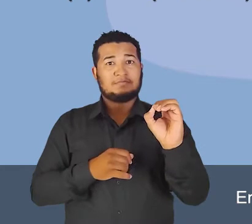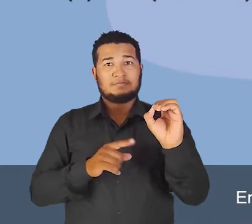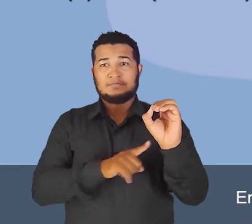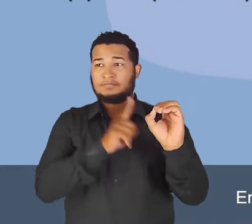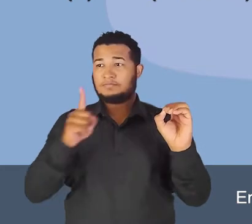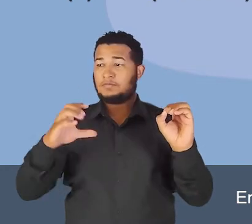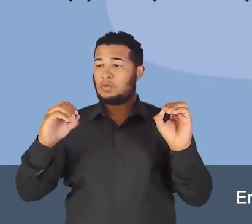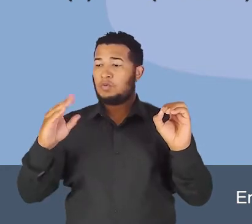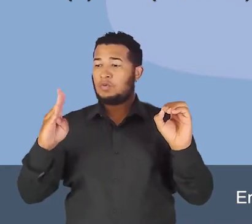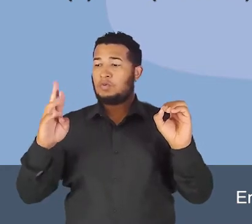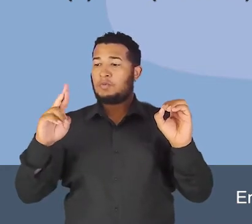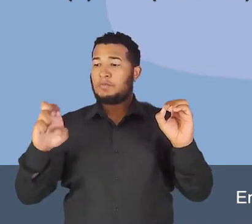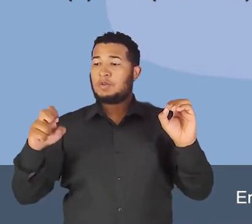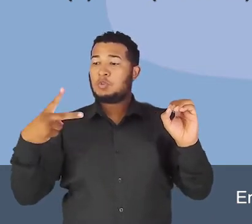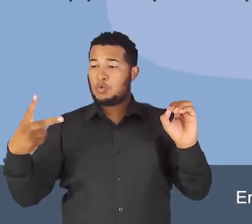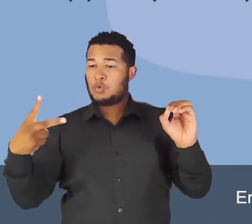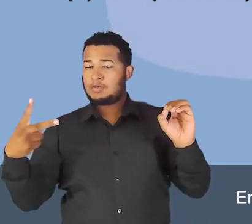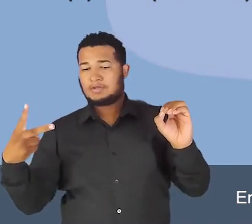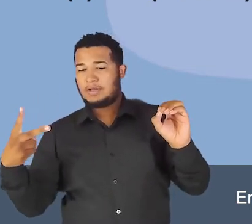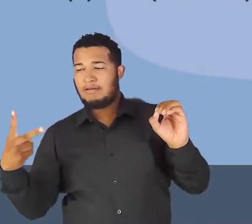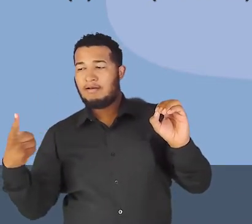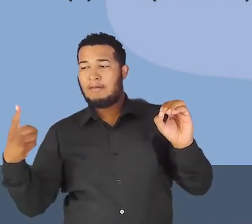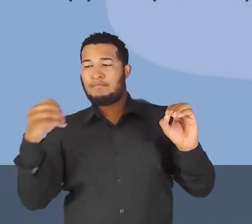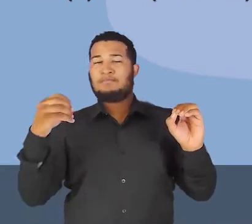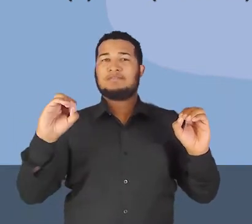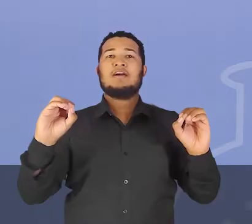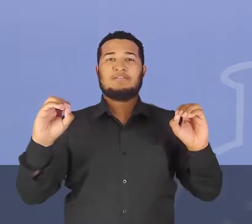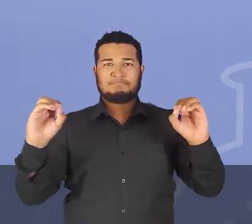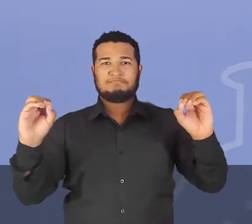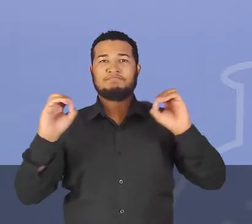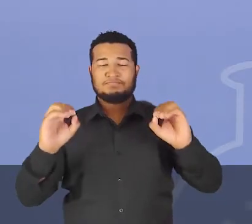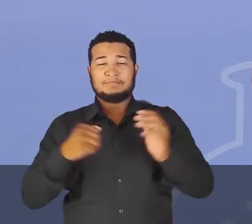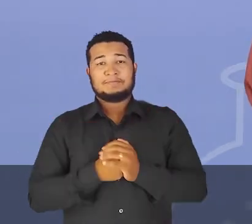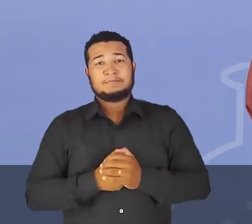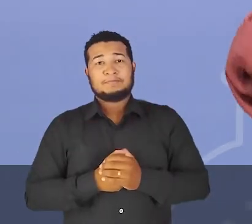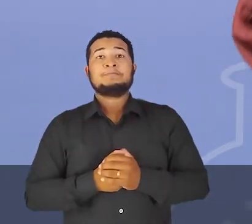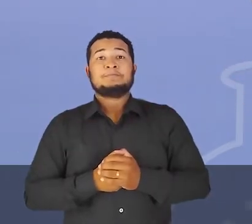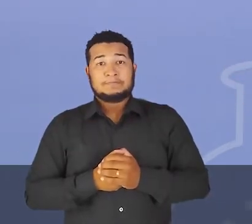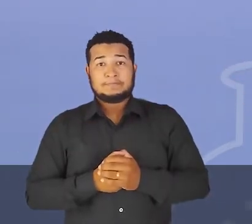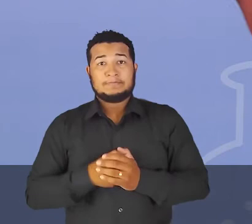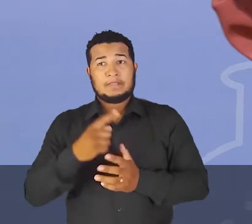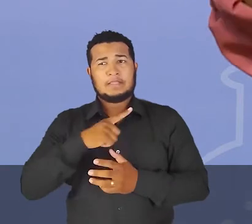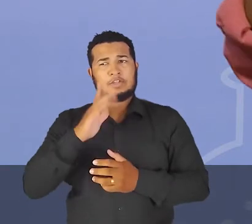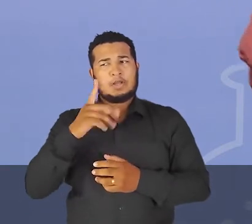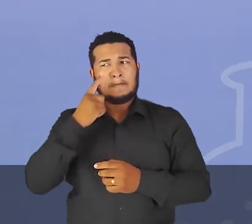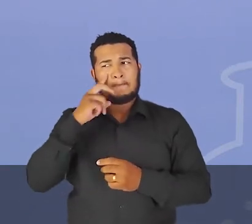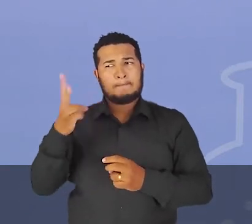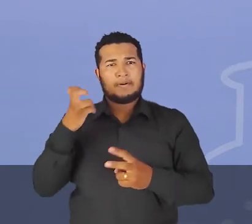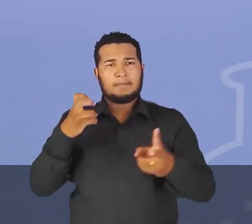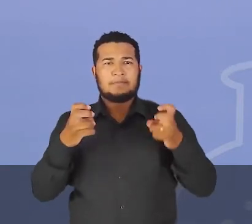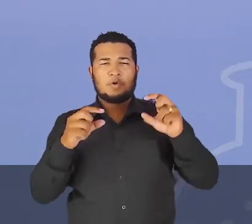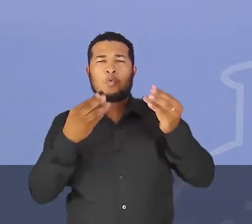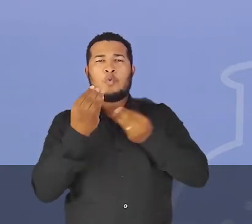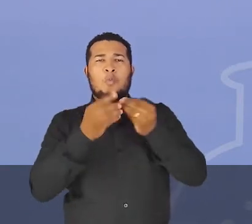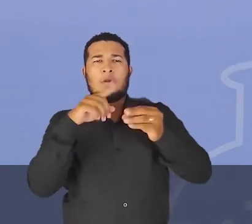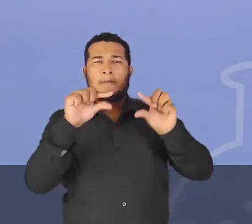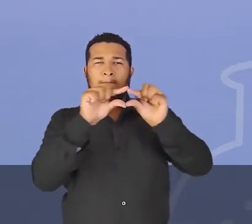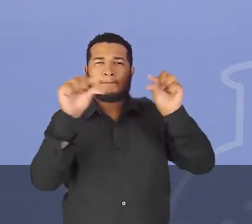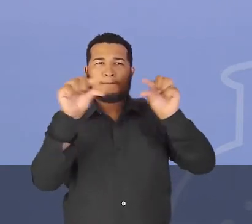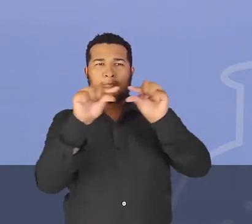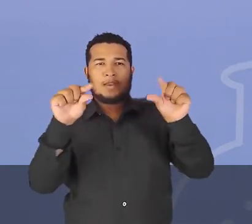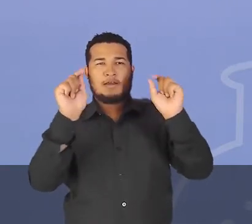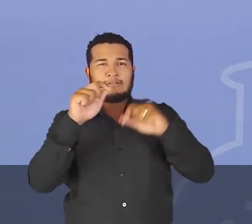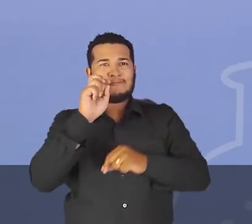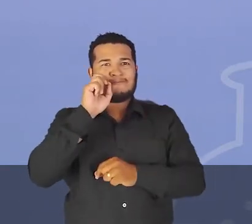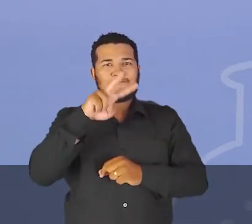2 e o cobre 2 indo a cobre 0. Então, olha aqui para mim, quando a gente pega a representação da pilha, a gente consegue